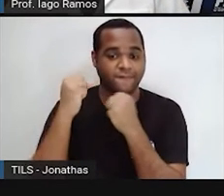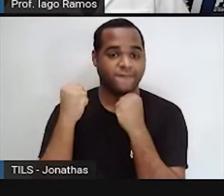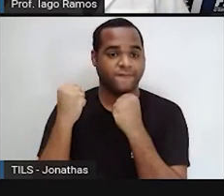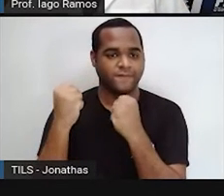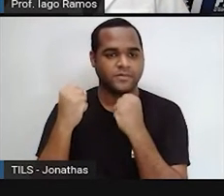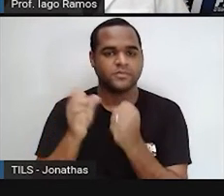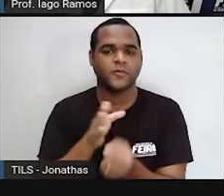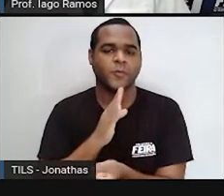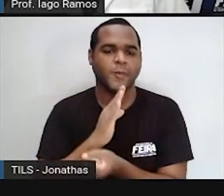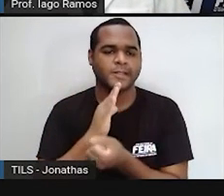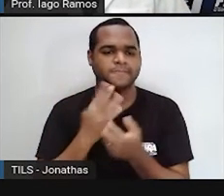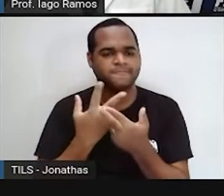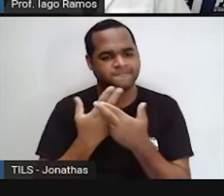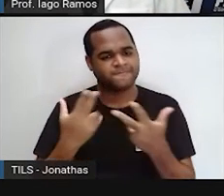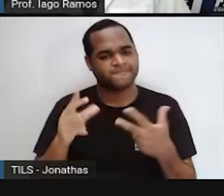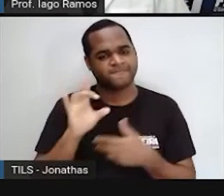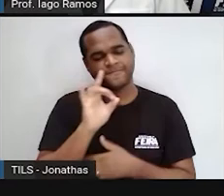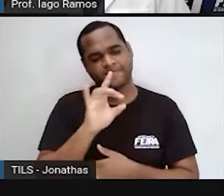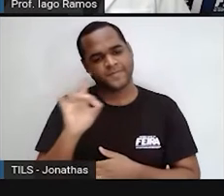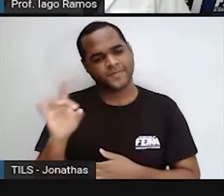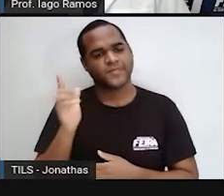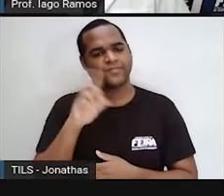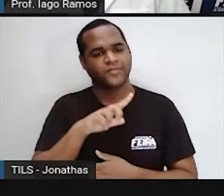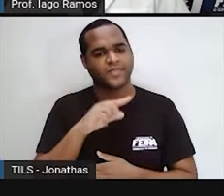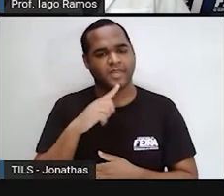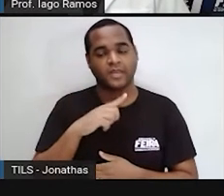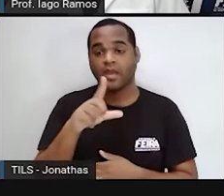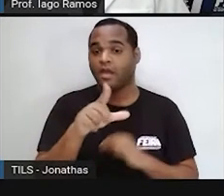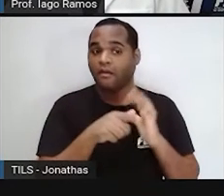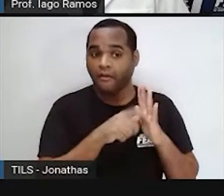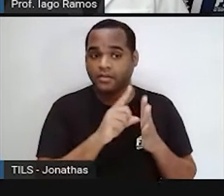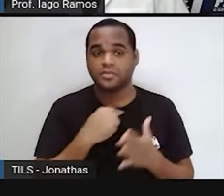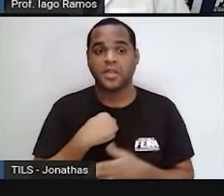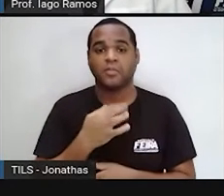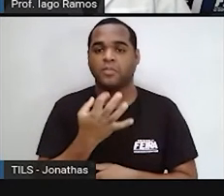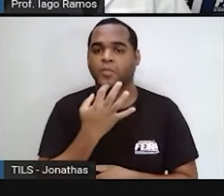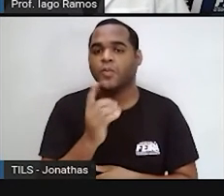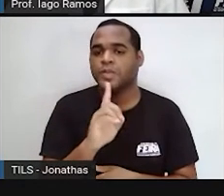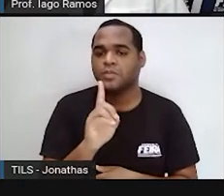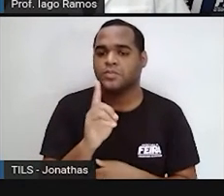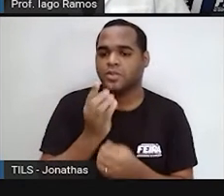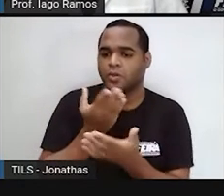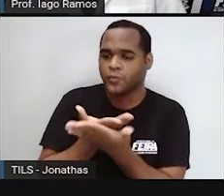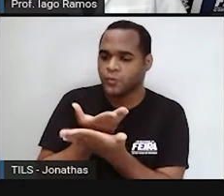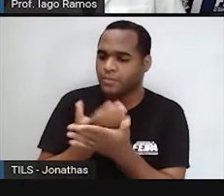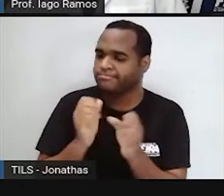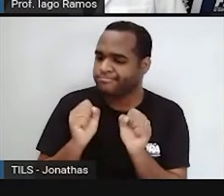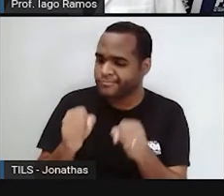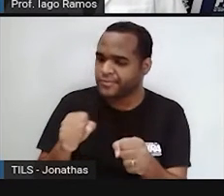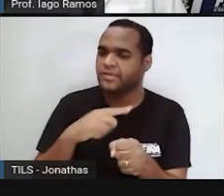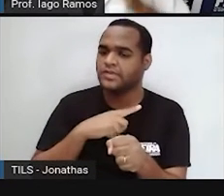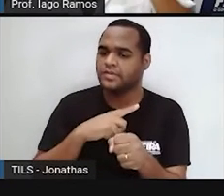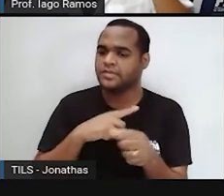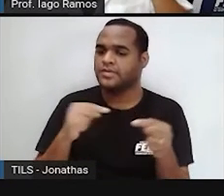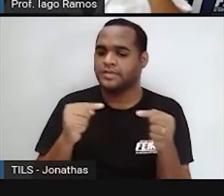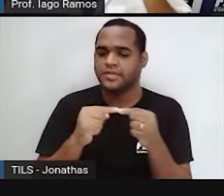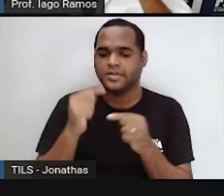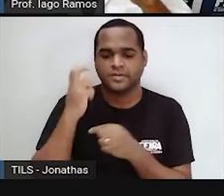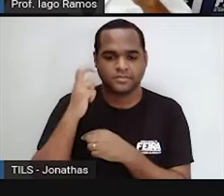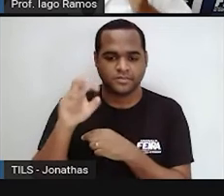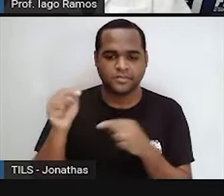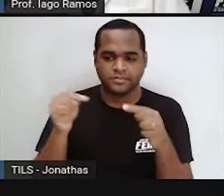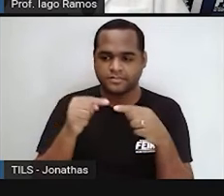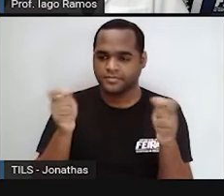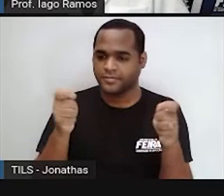conhecida por nós ainda que nós não tenhamos estudado a cultura do Egito né mas eu tenho certeza que